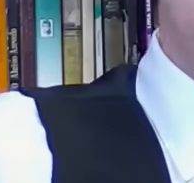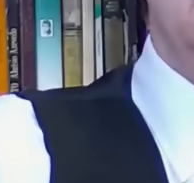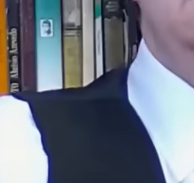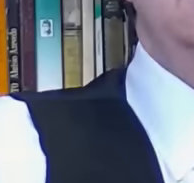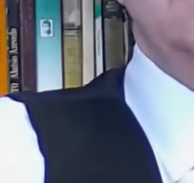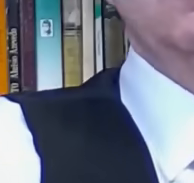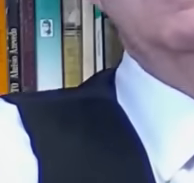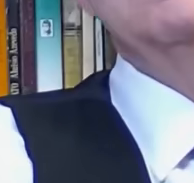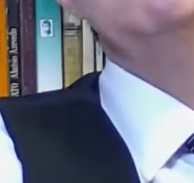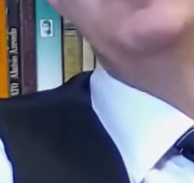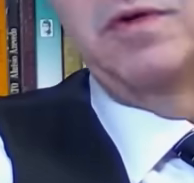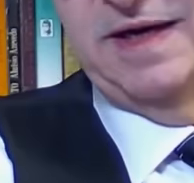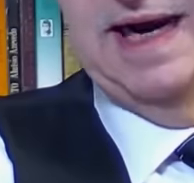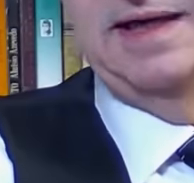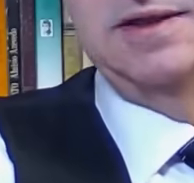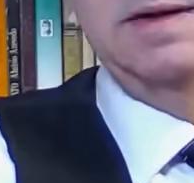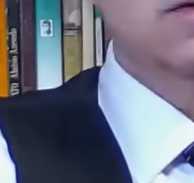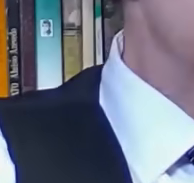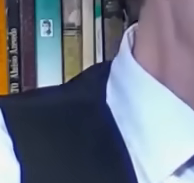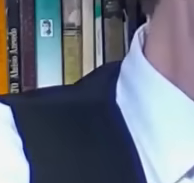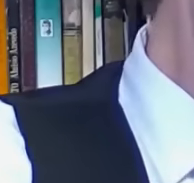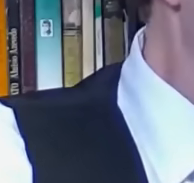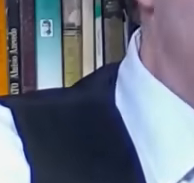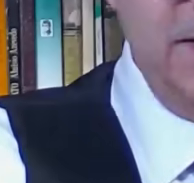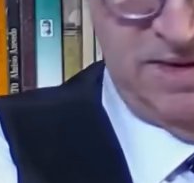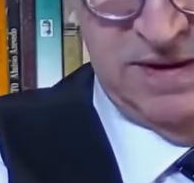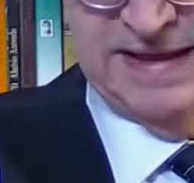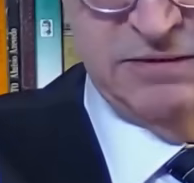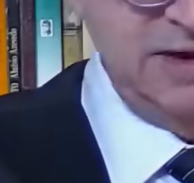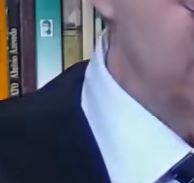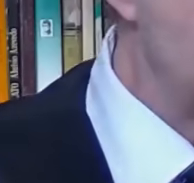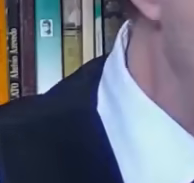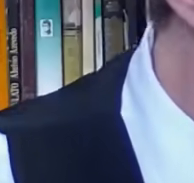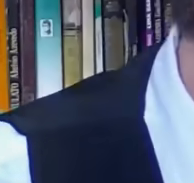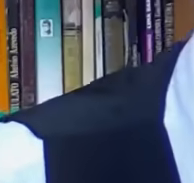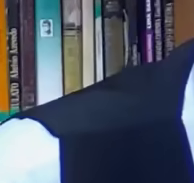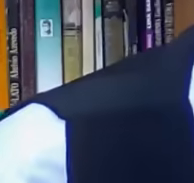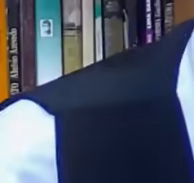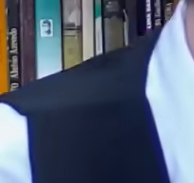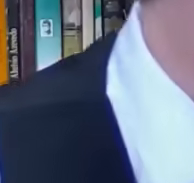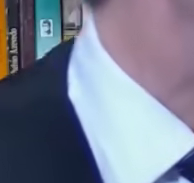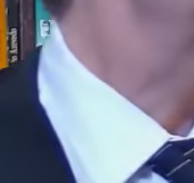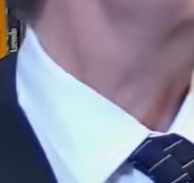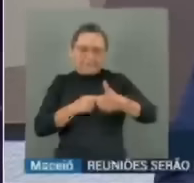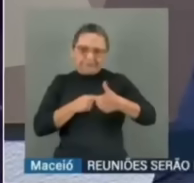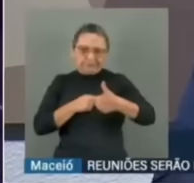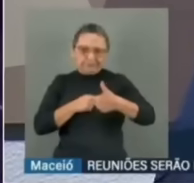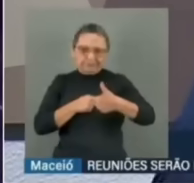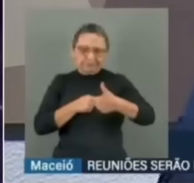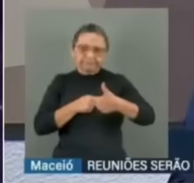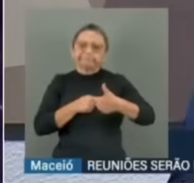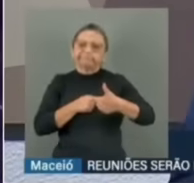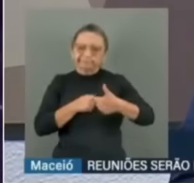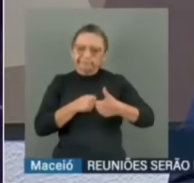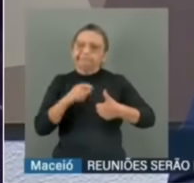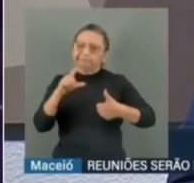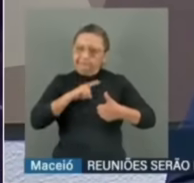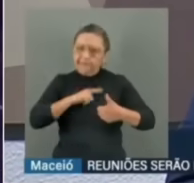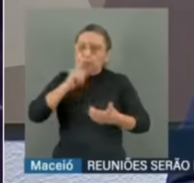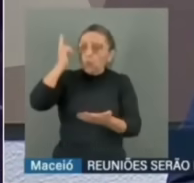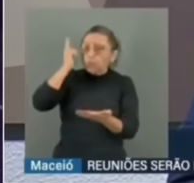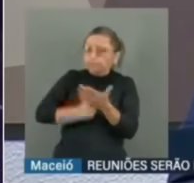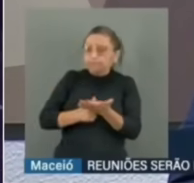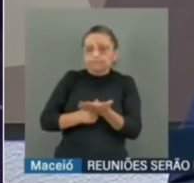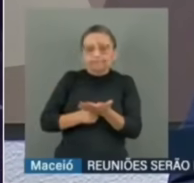e decisões monocráticas do supremo que é uma questão que tá o tempo todo ali coloque aí vai lá